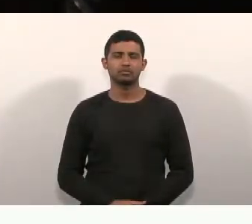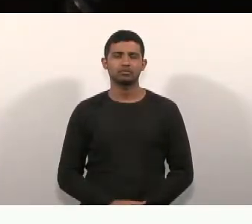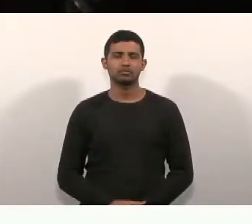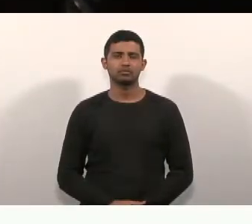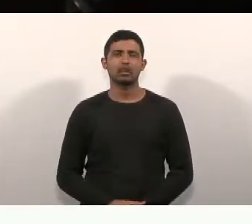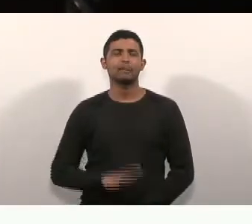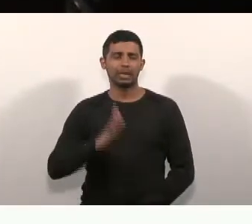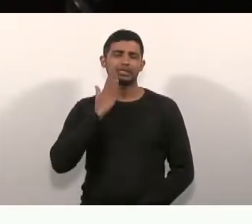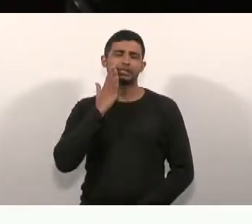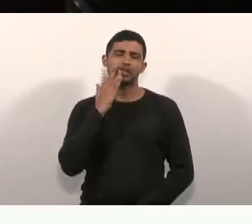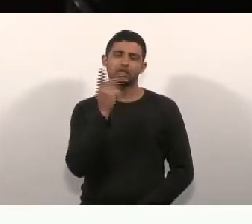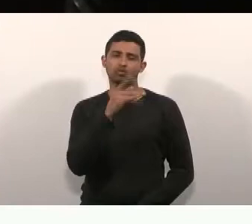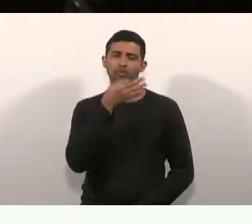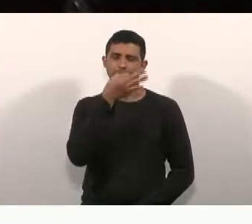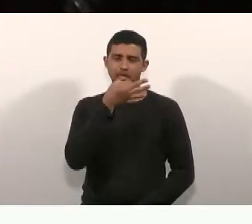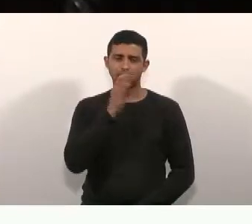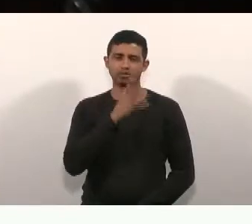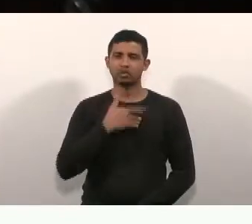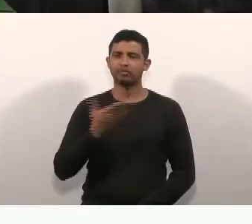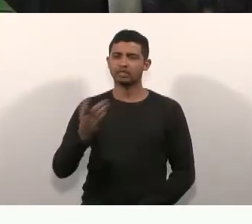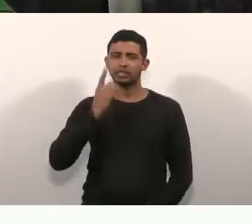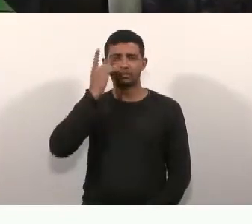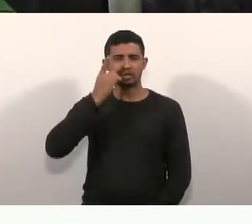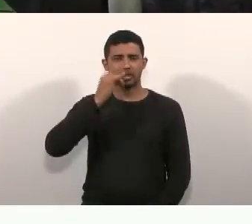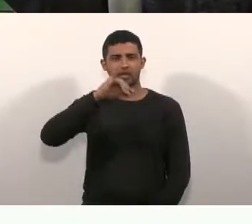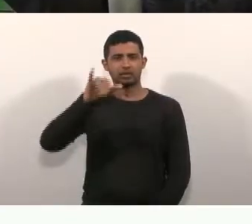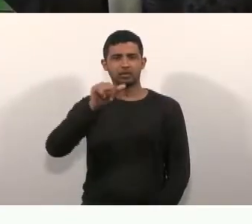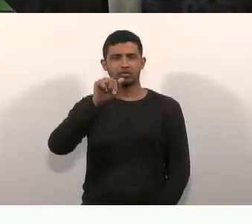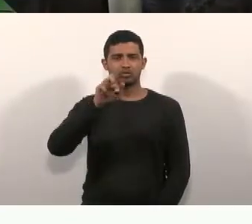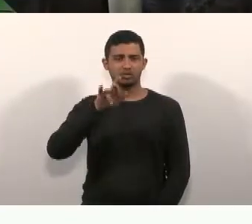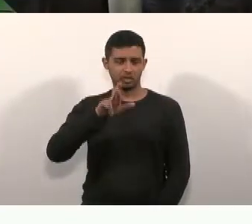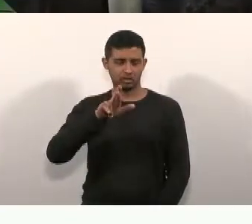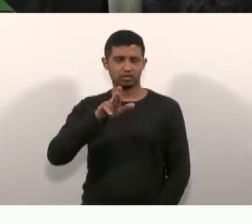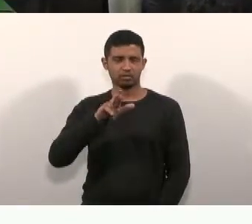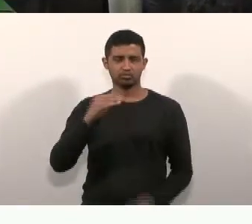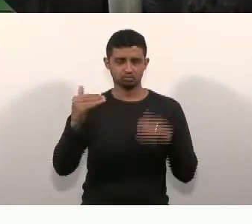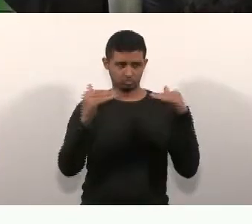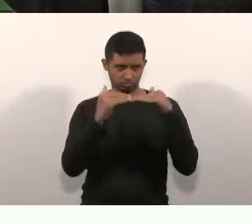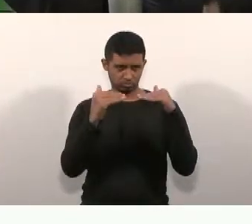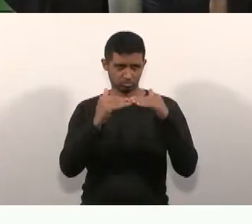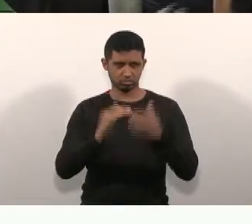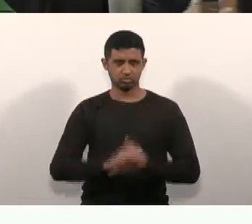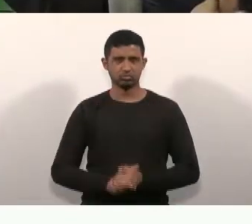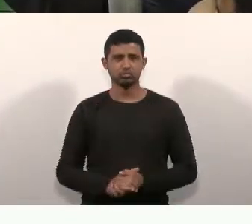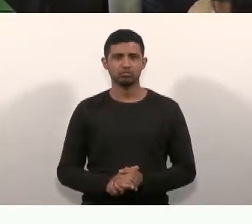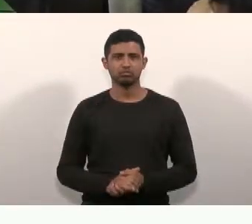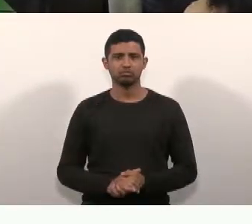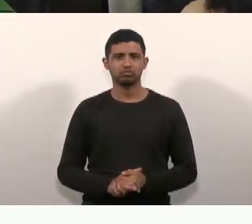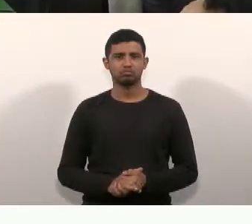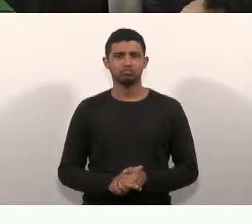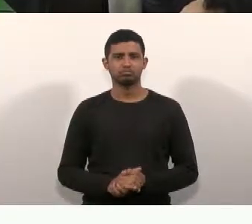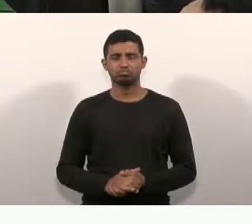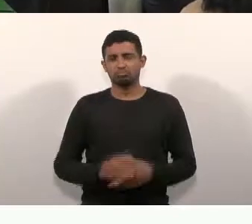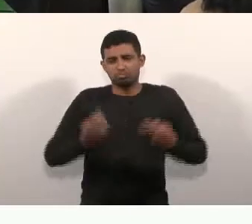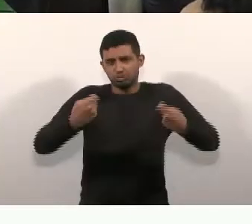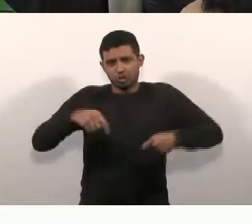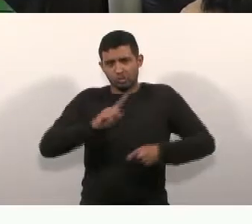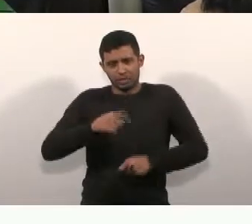seu posicionamento. Perfeitamente. Deputado Jair Bittencourt, quanto isso, de acordo? Não, pedir de vista Vamos. nem precisa votar,